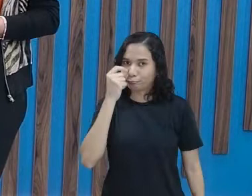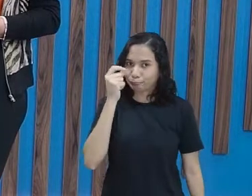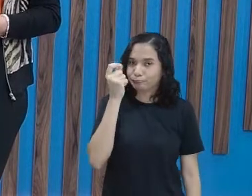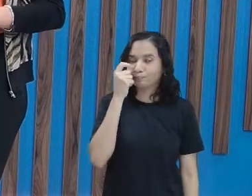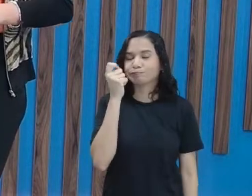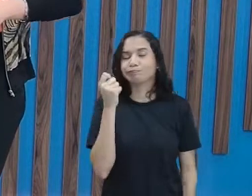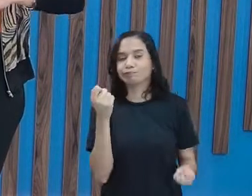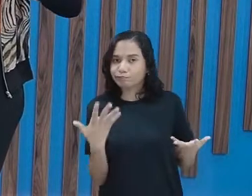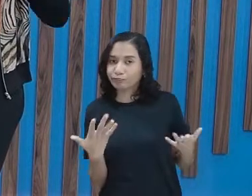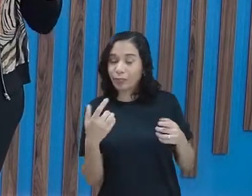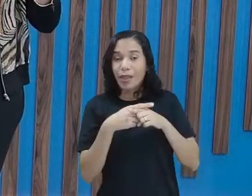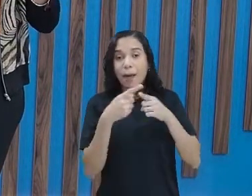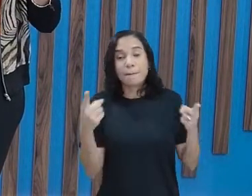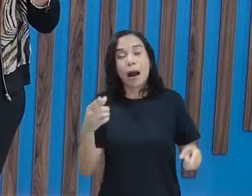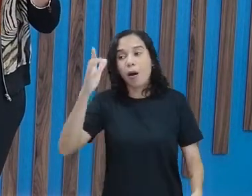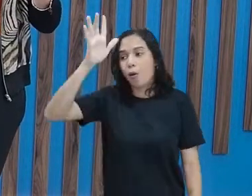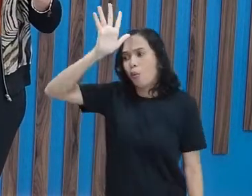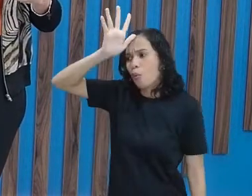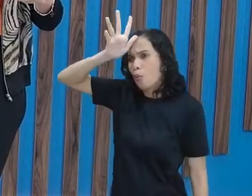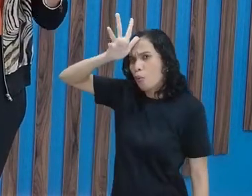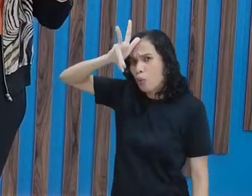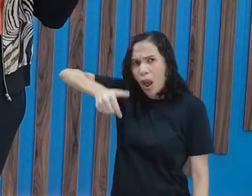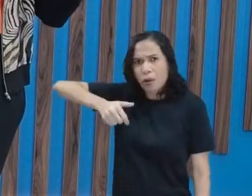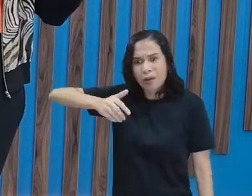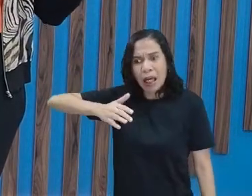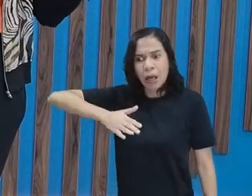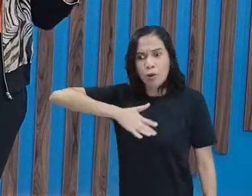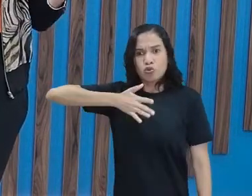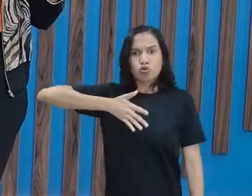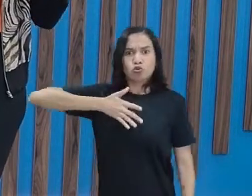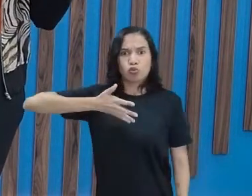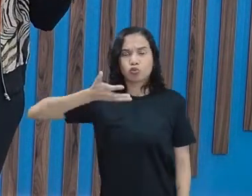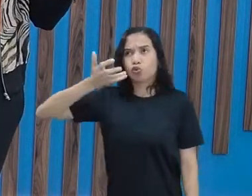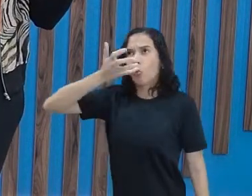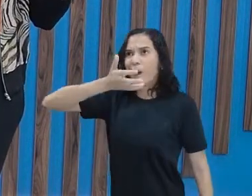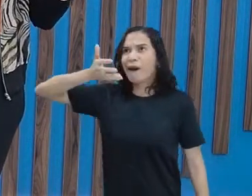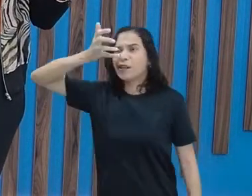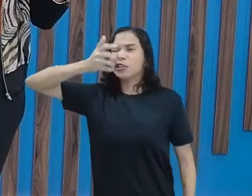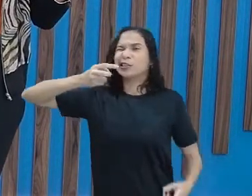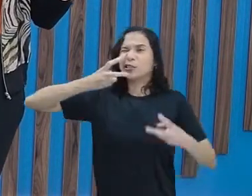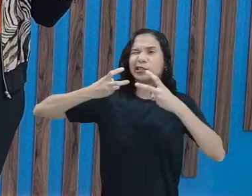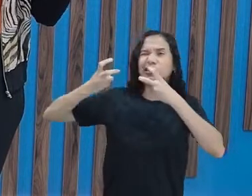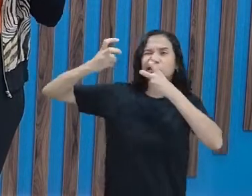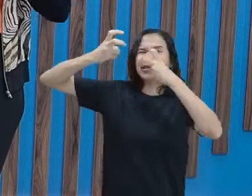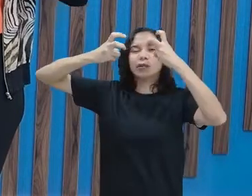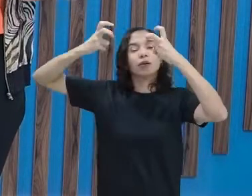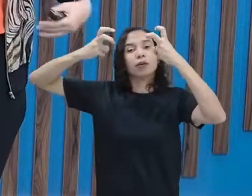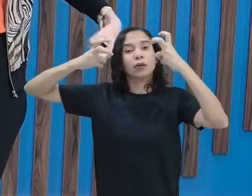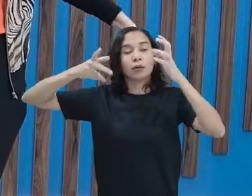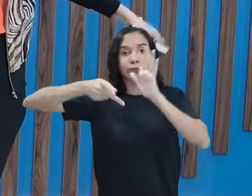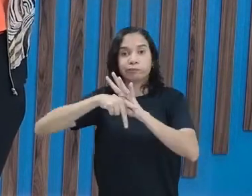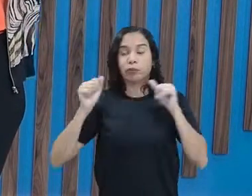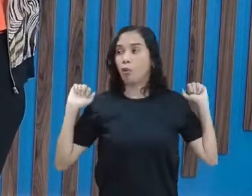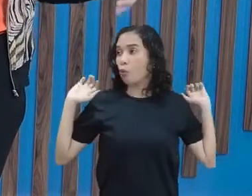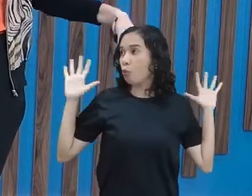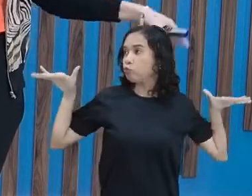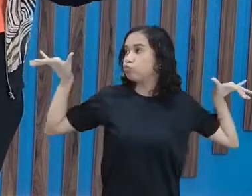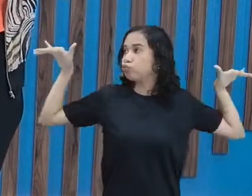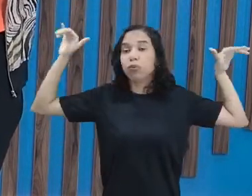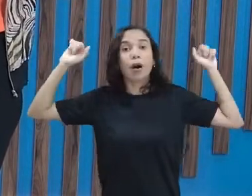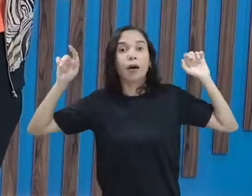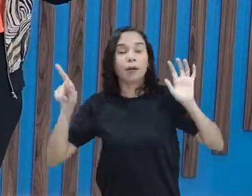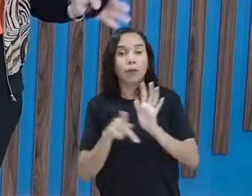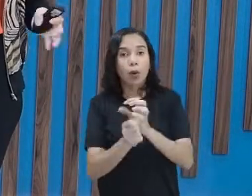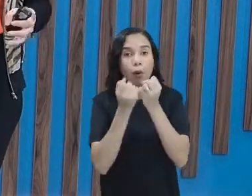ratinho. Já o galo que ele viu cantando, todo altivo, todo, não é, com suas